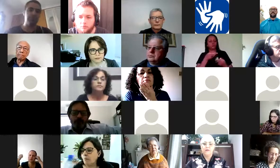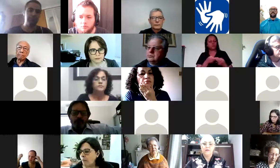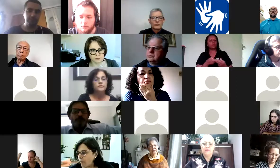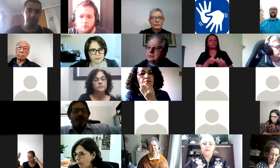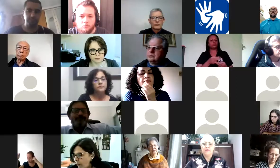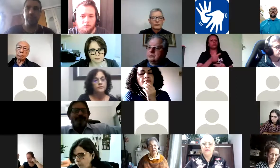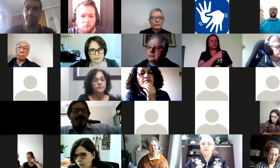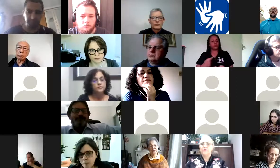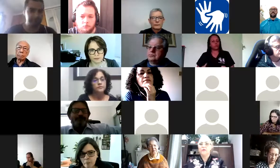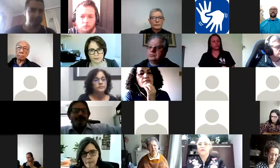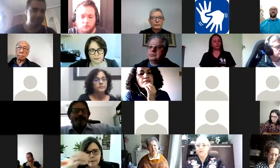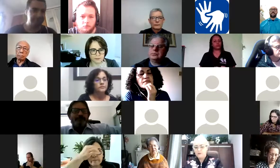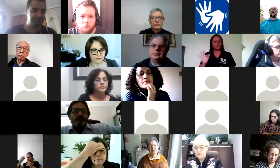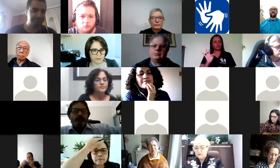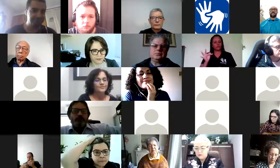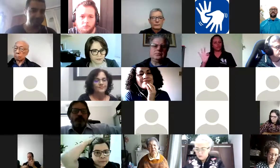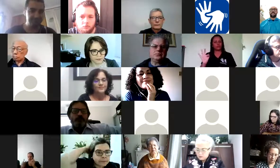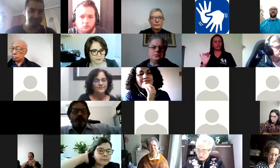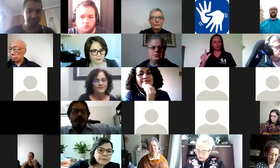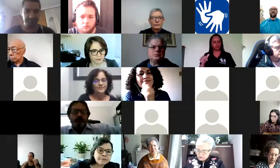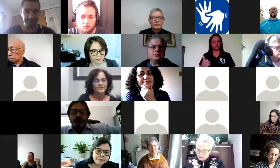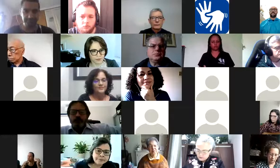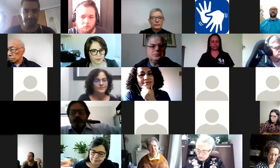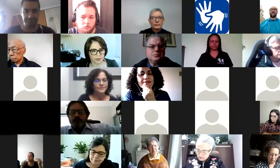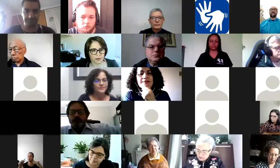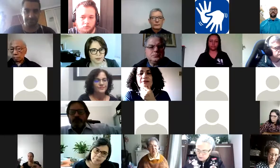dúvida. Obrigado, viu?